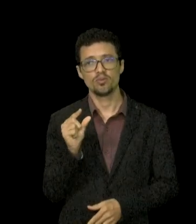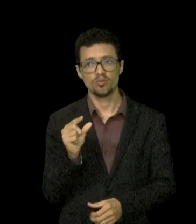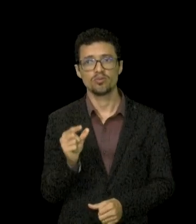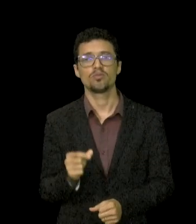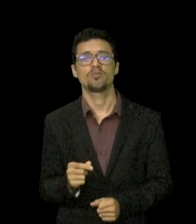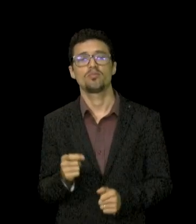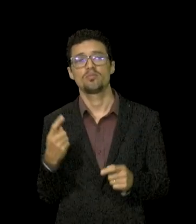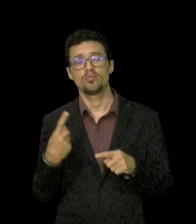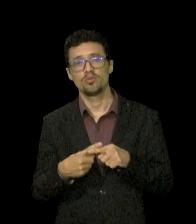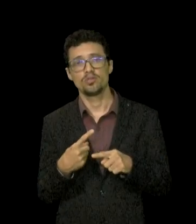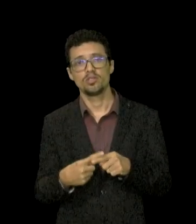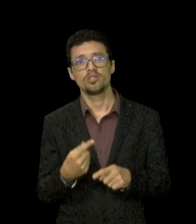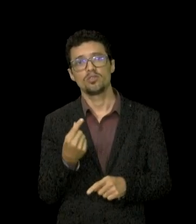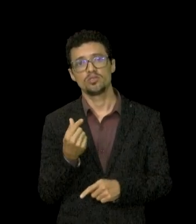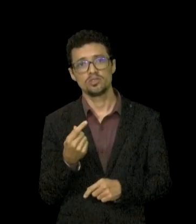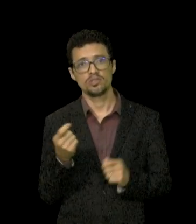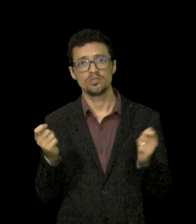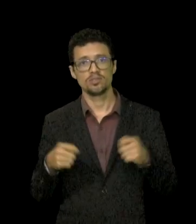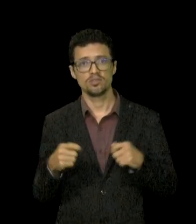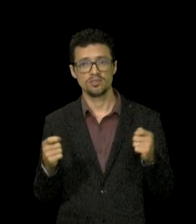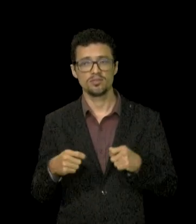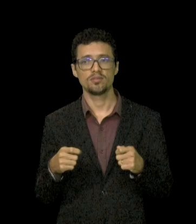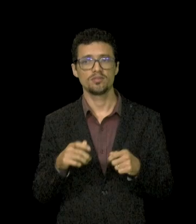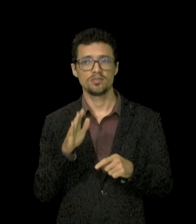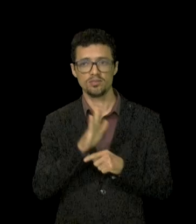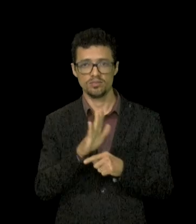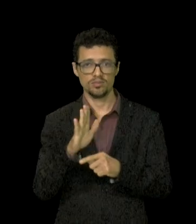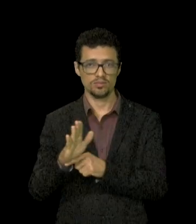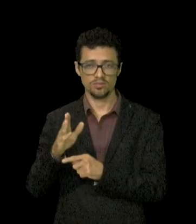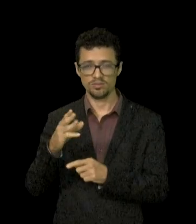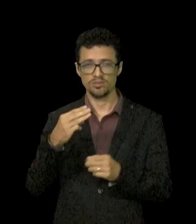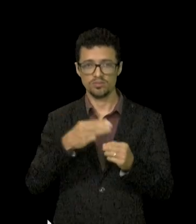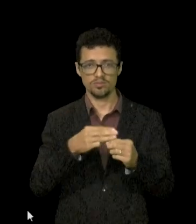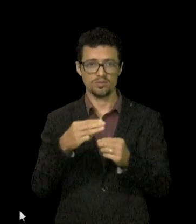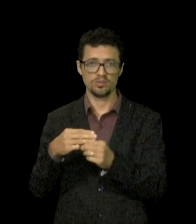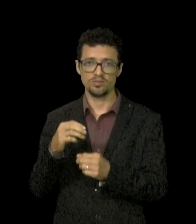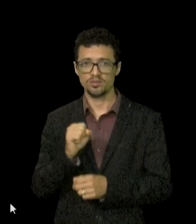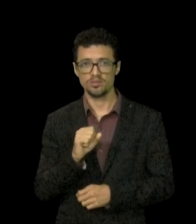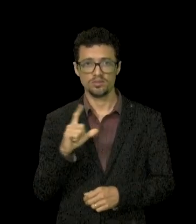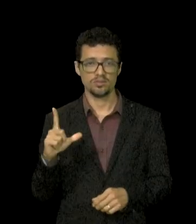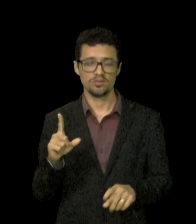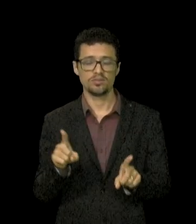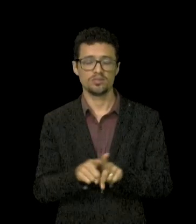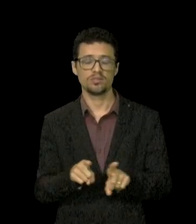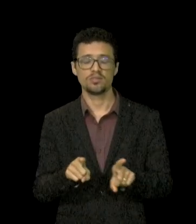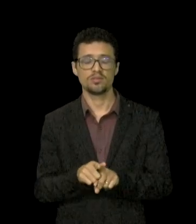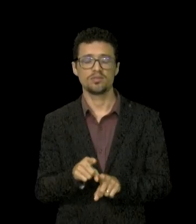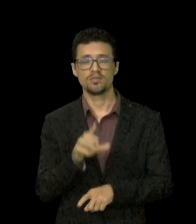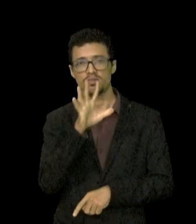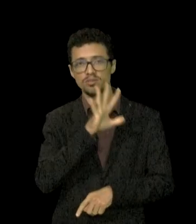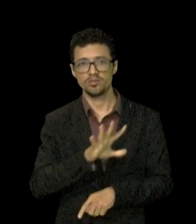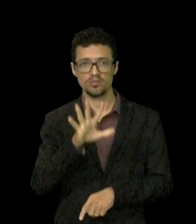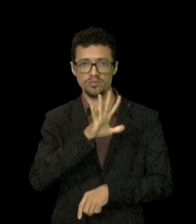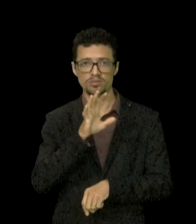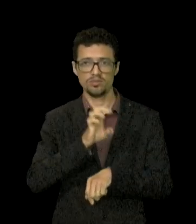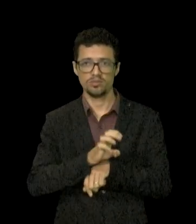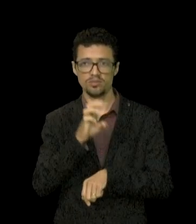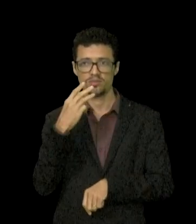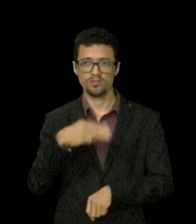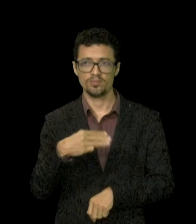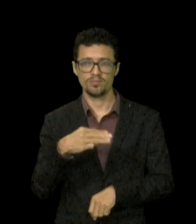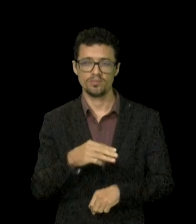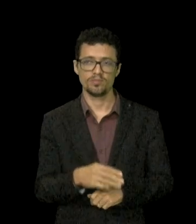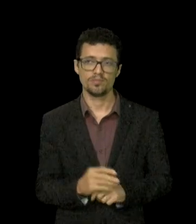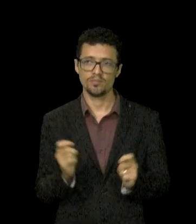coisa no município e, claro, no município de São Luís e nas contas da CAEMA no estado também, para que